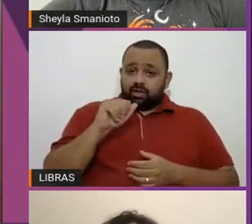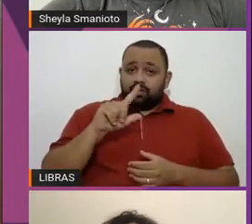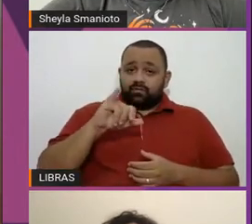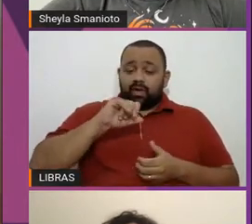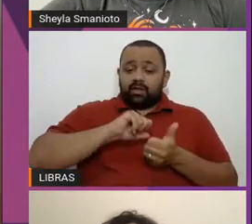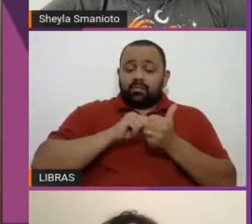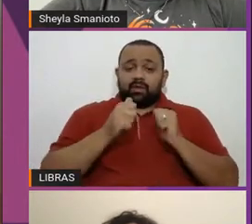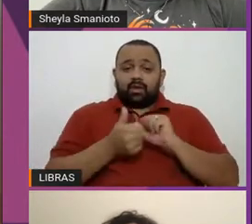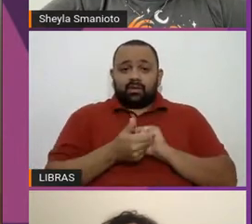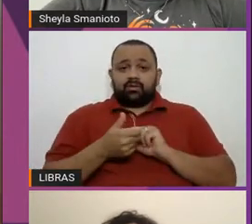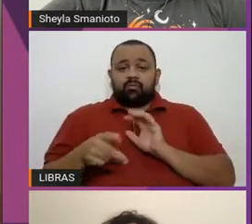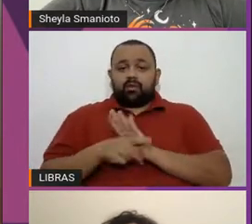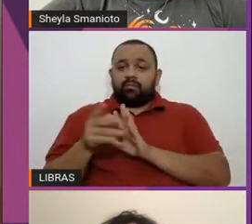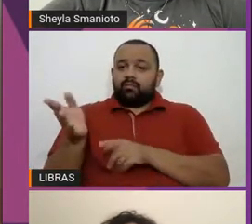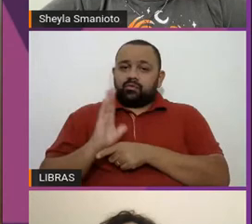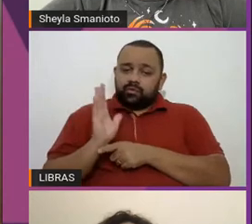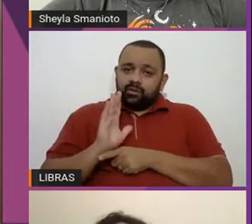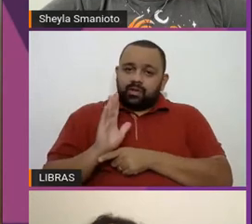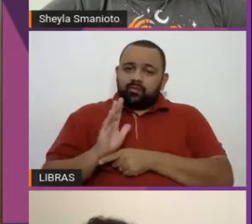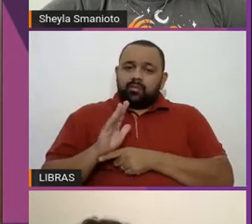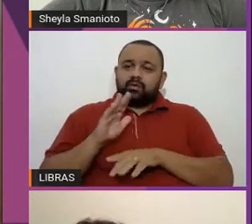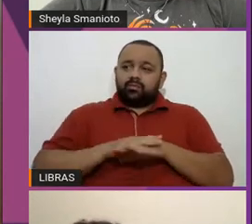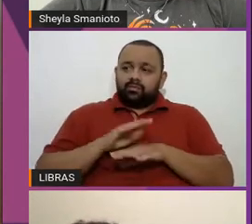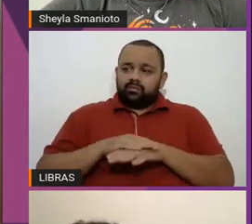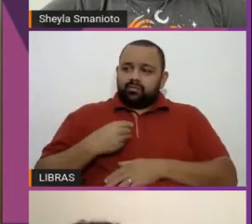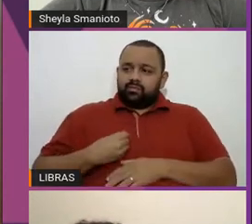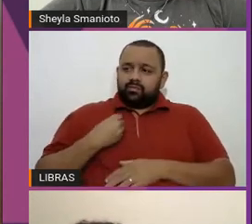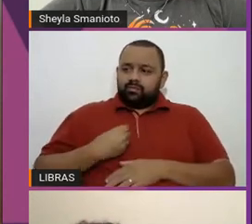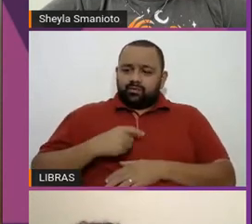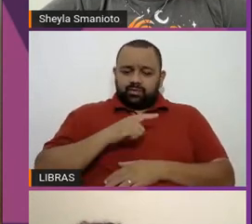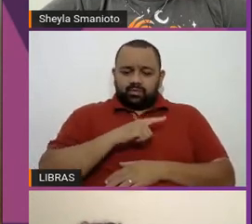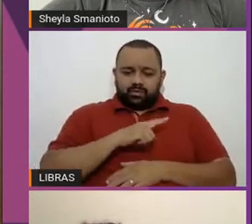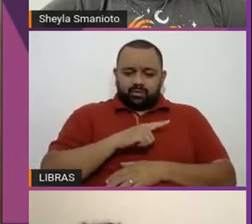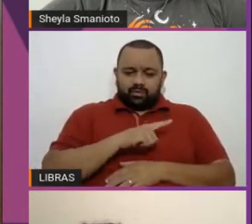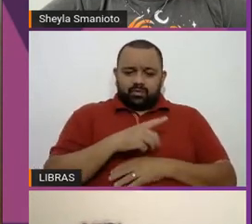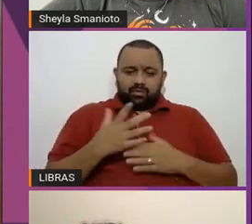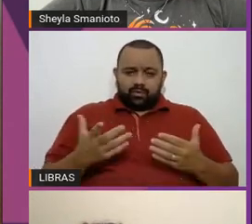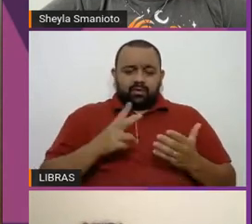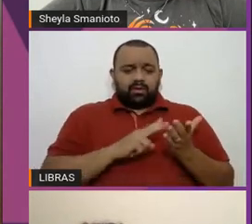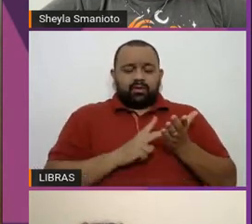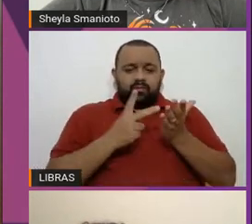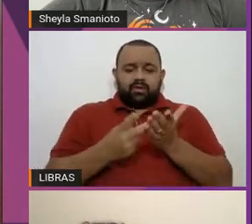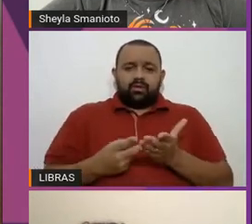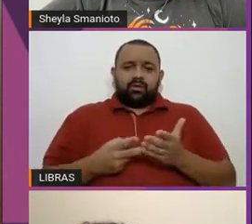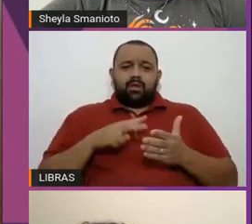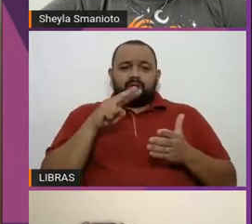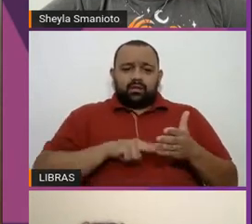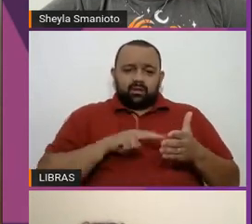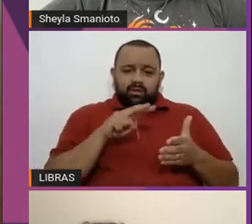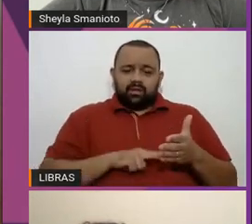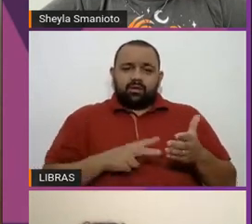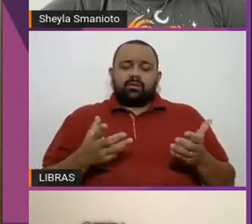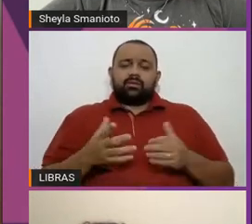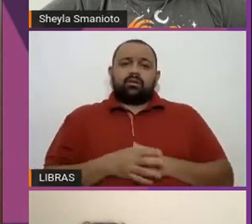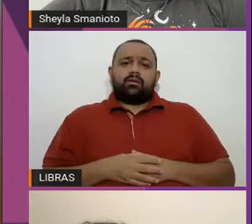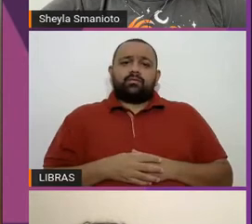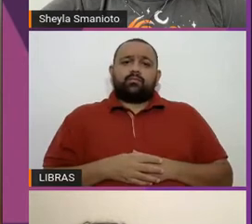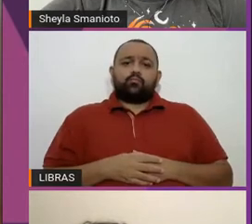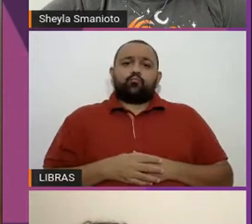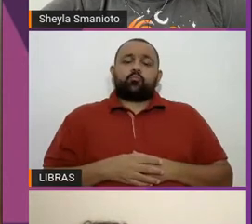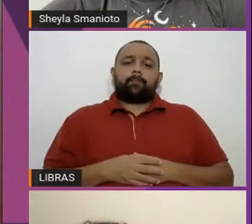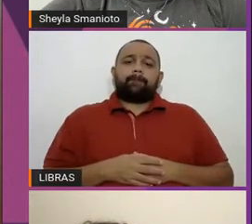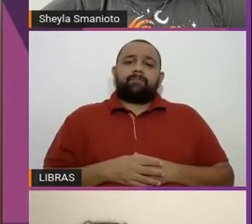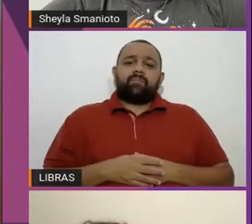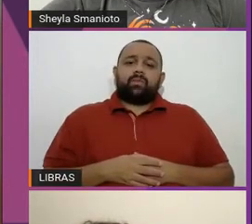então é um jeito de da obra ainda na viva e continuar sendo interpretada re lida e